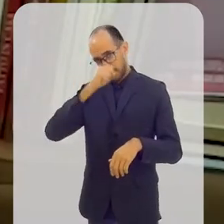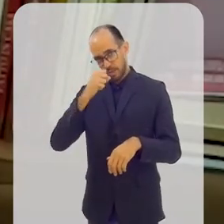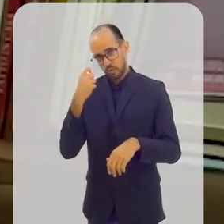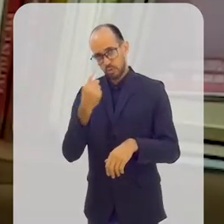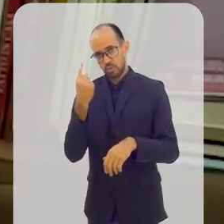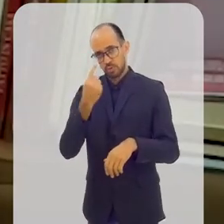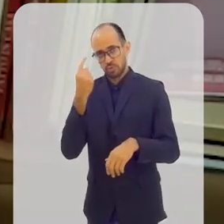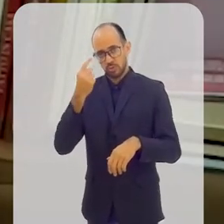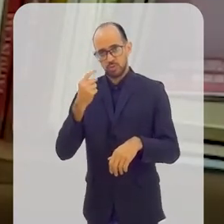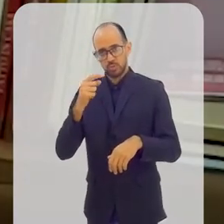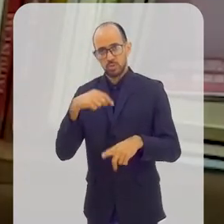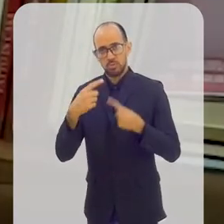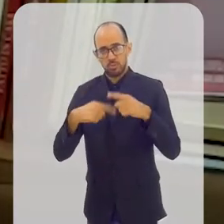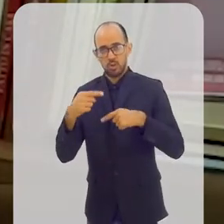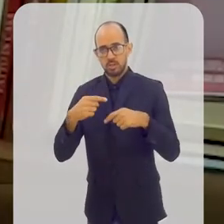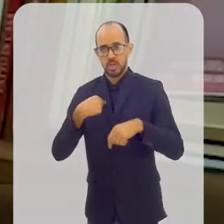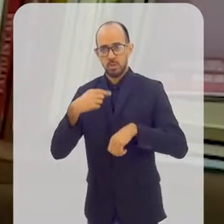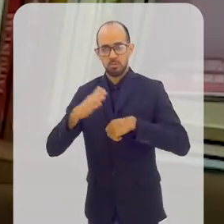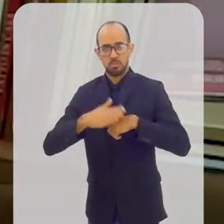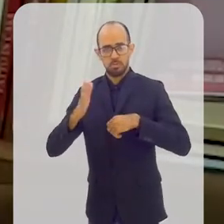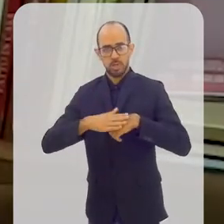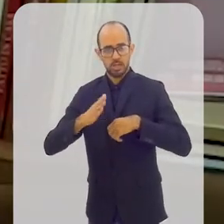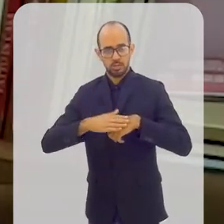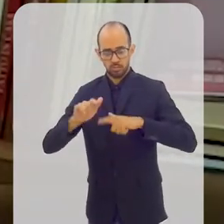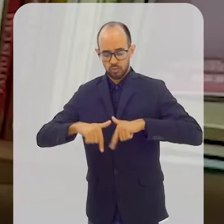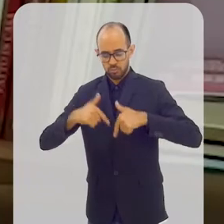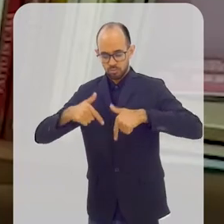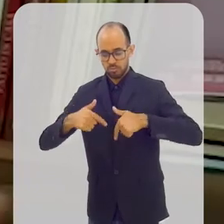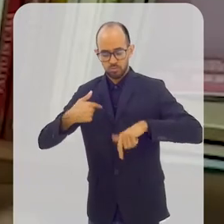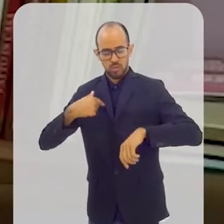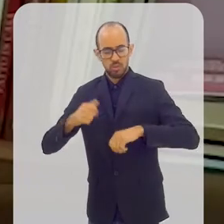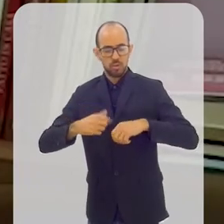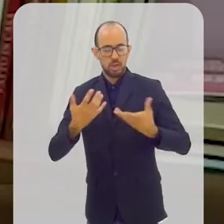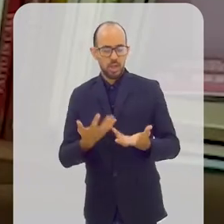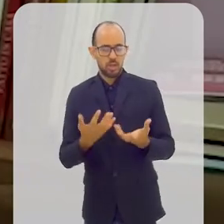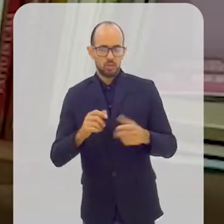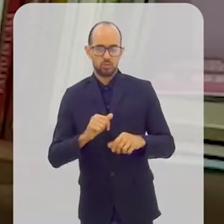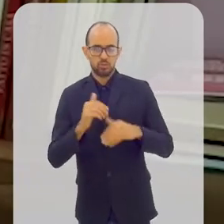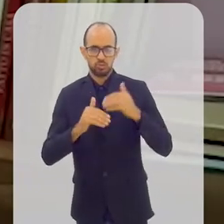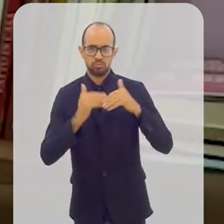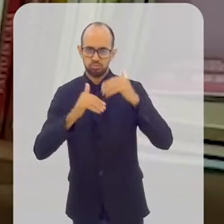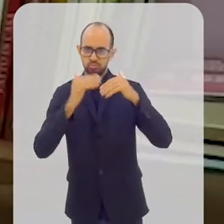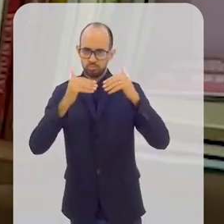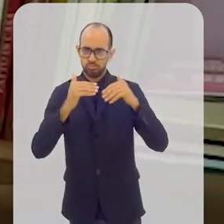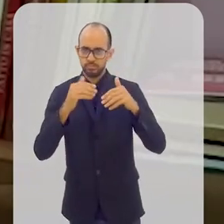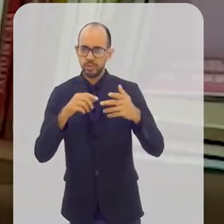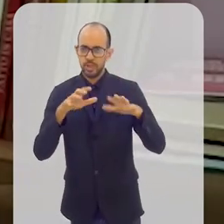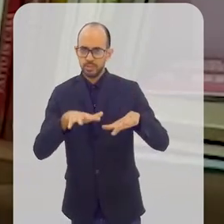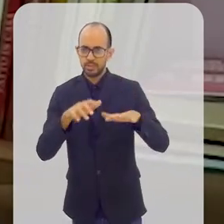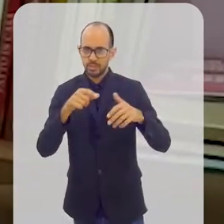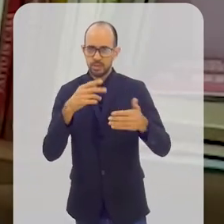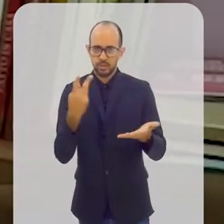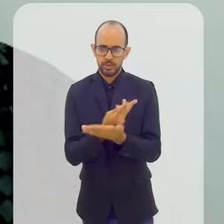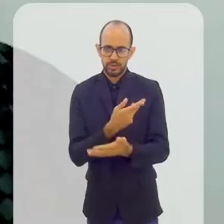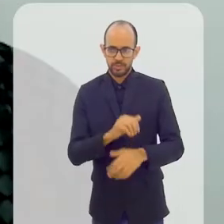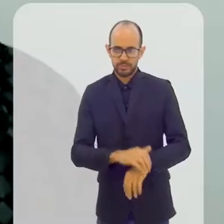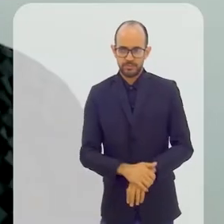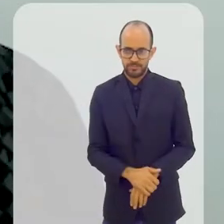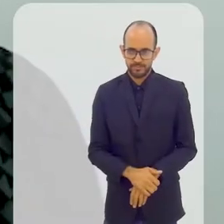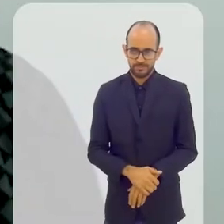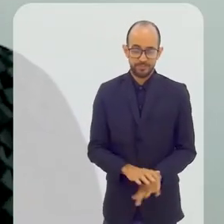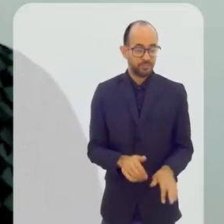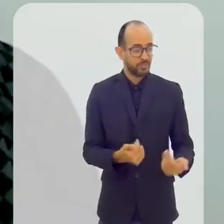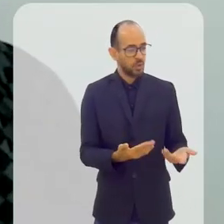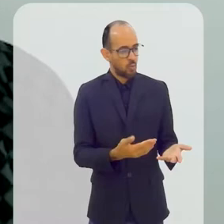daqui a pouco eu estou tão proativo que eu vou buscar minha soberania. E é isso que está acontecendo. E aí,